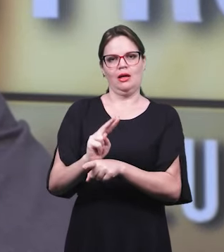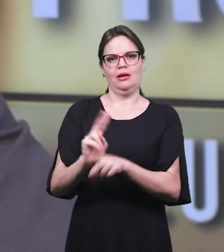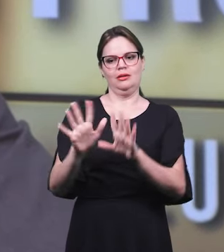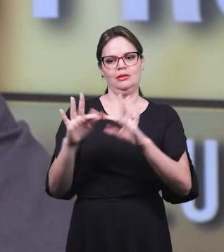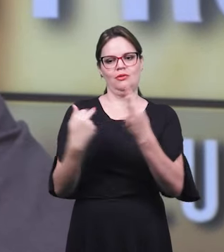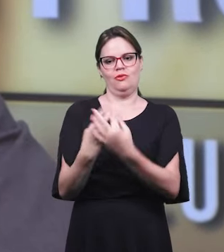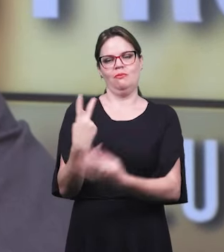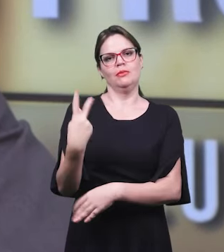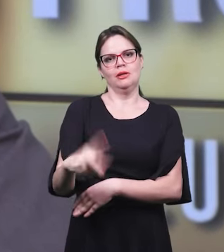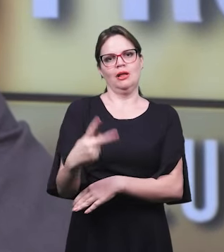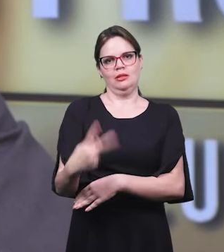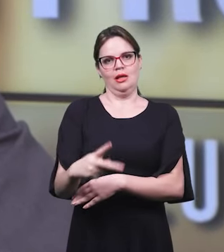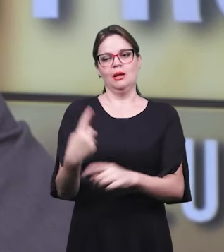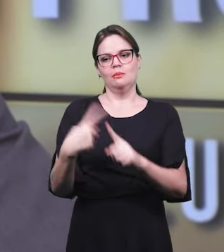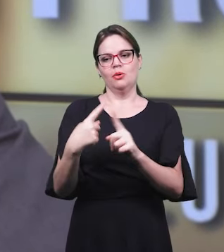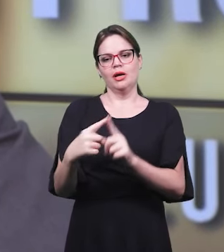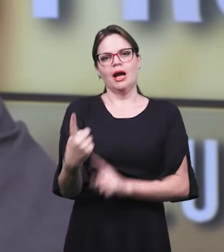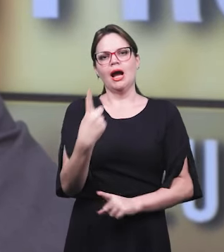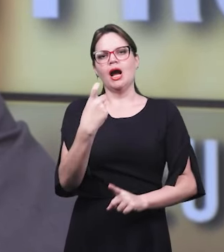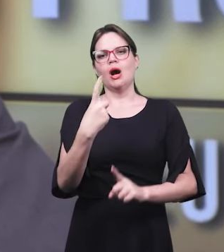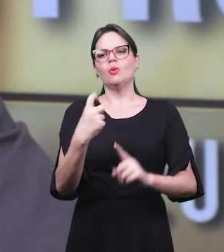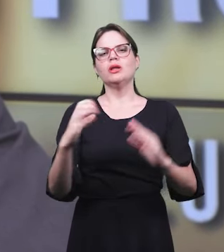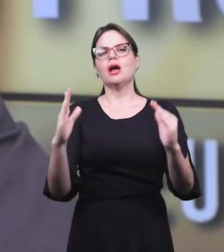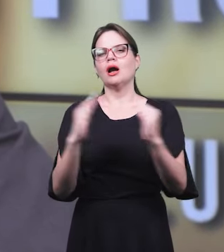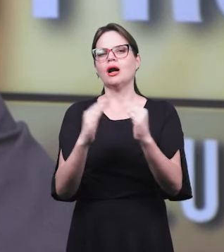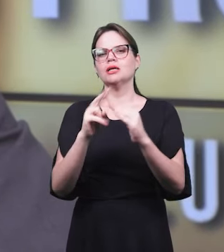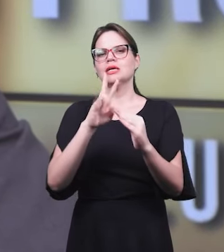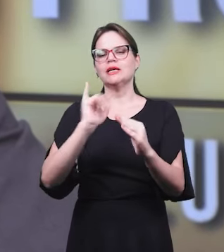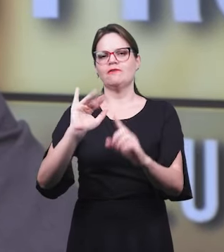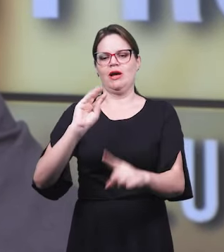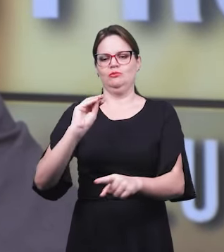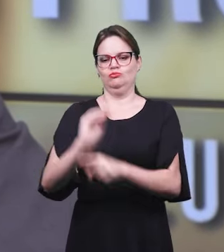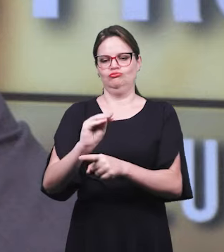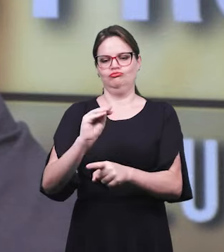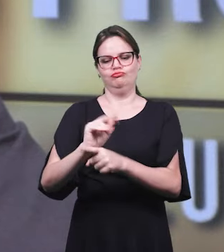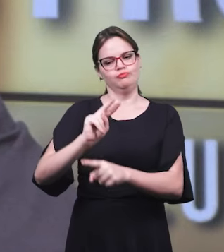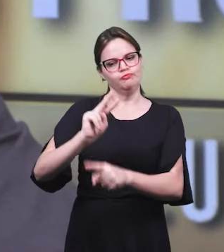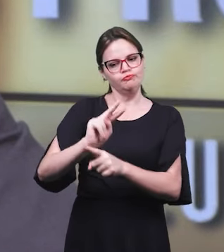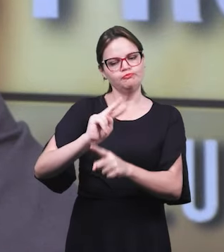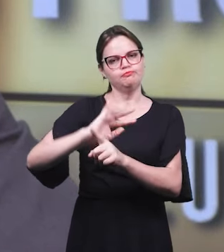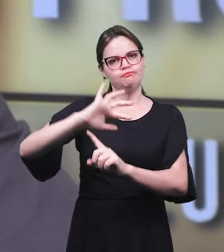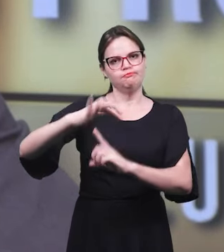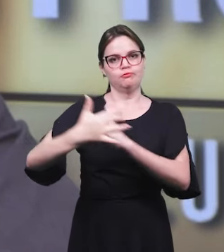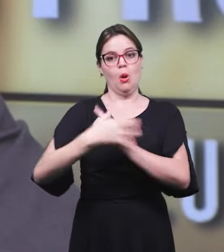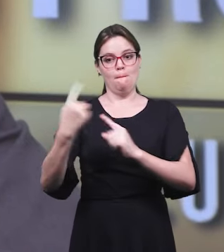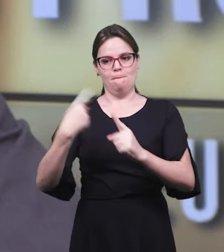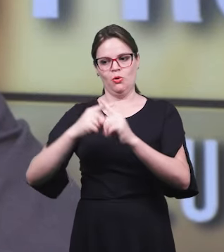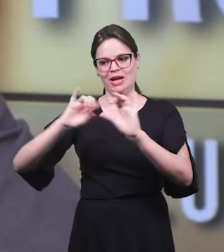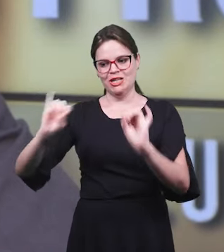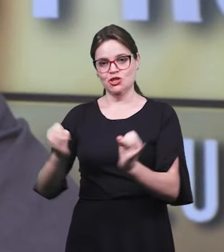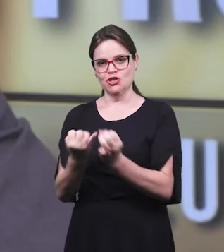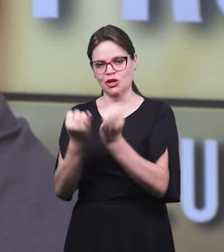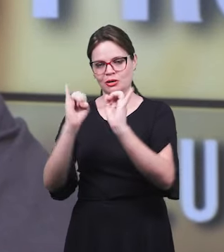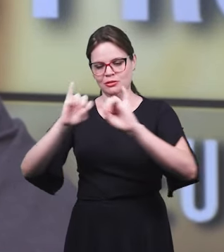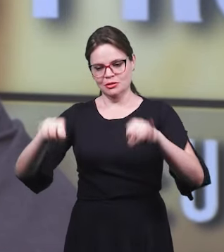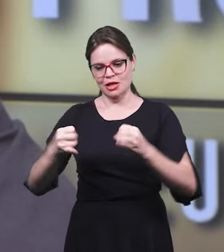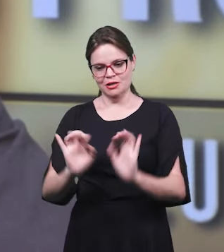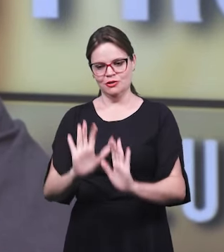o mistério para que a casa dela fosse preservada quando Jericó fosse